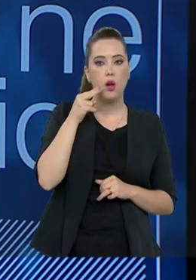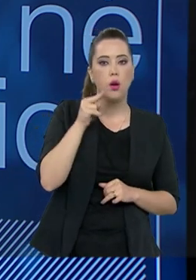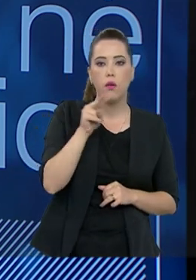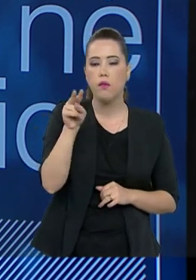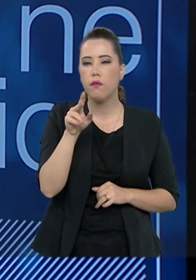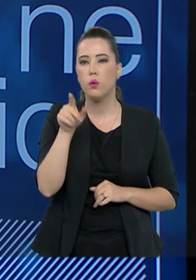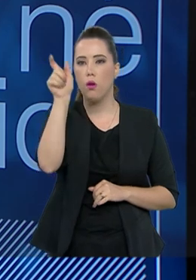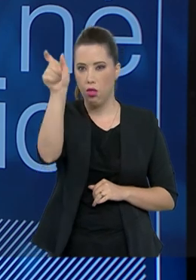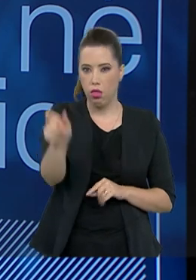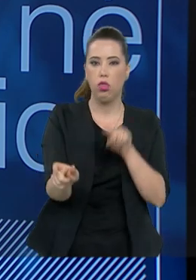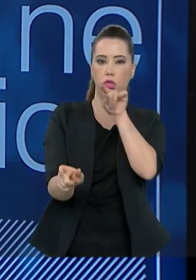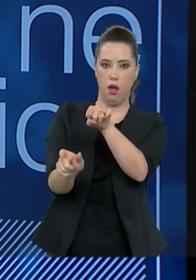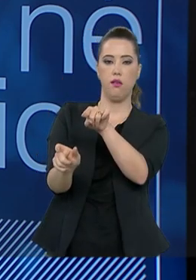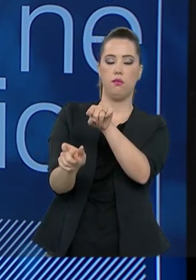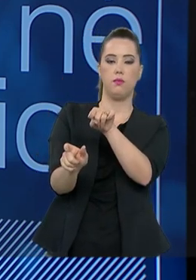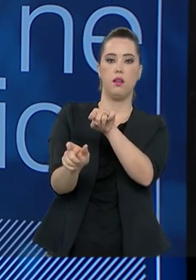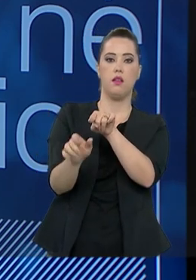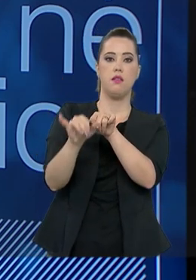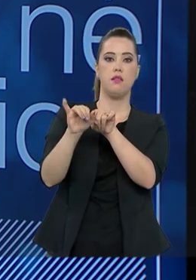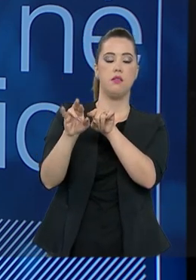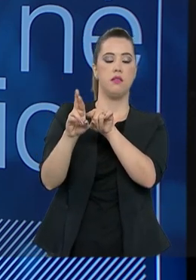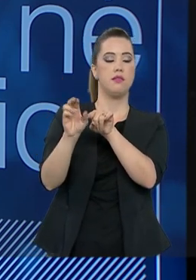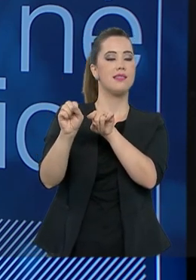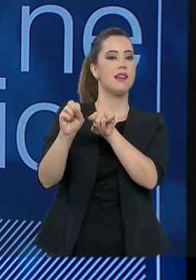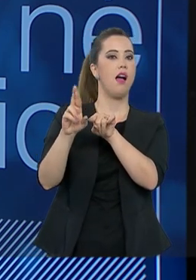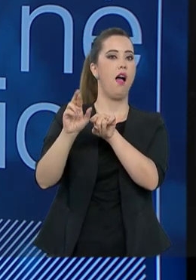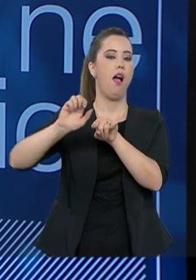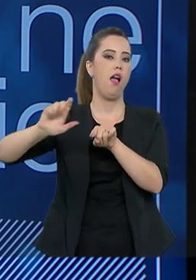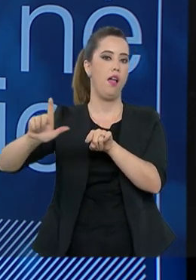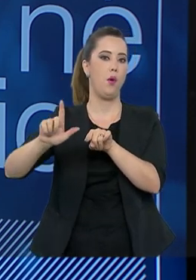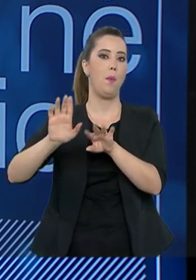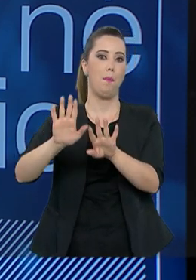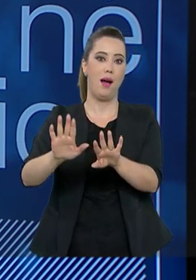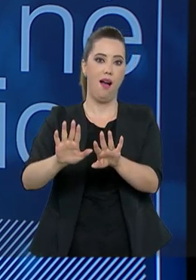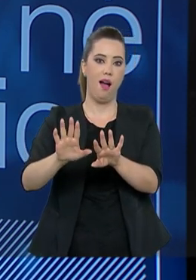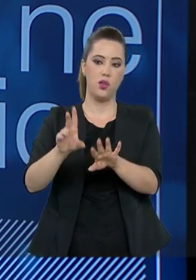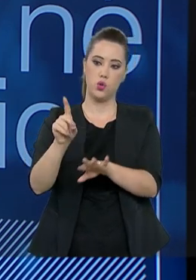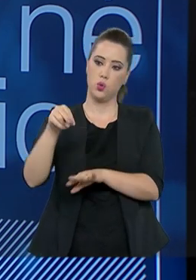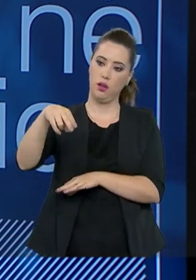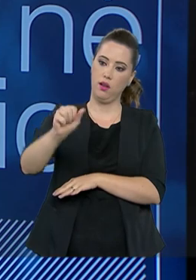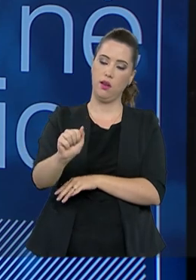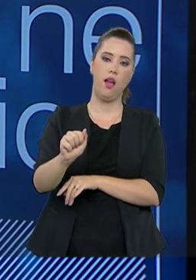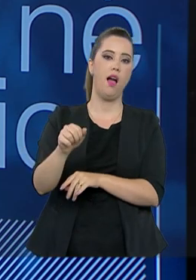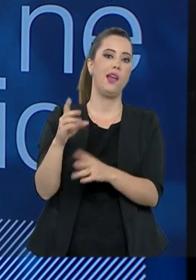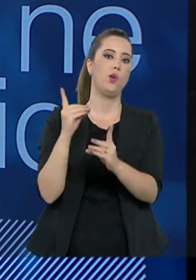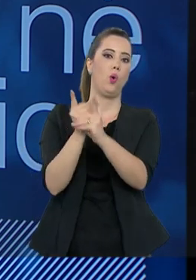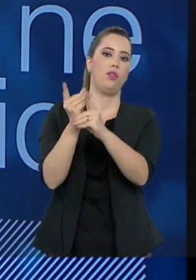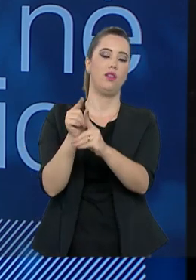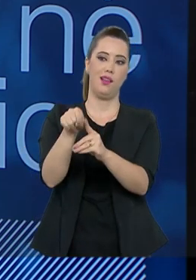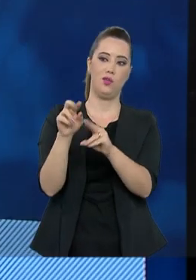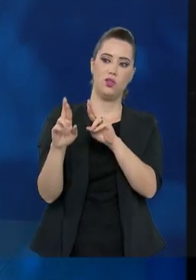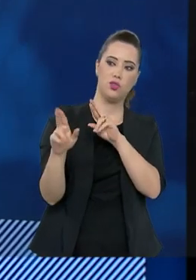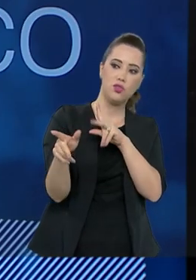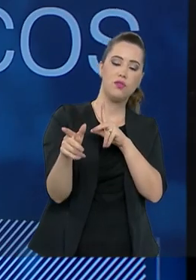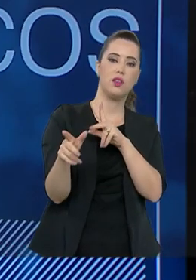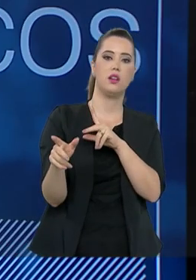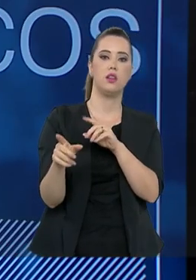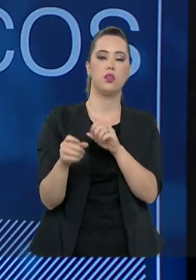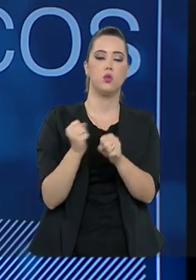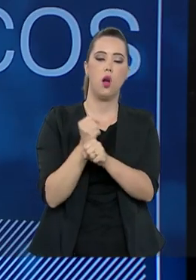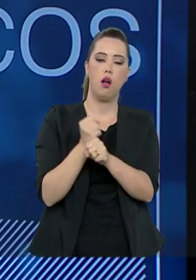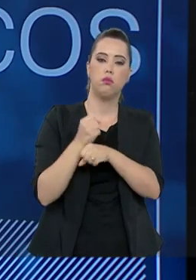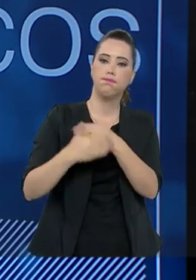ela. Só que o material biológico encontrado na cena de crime não era dessa pessoa. E anos